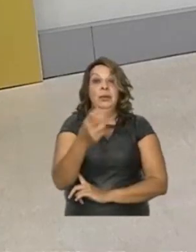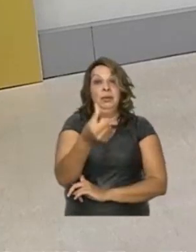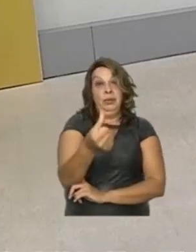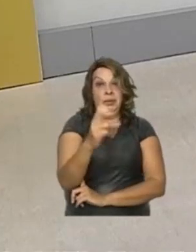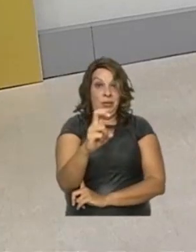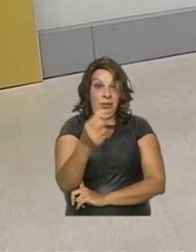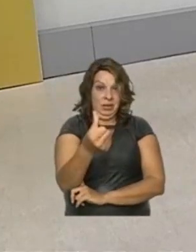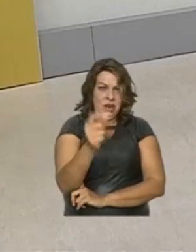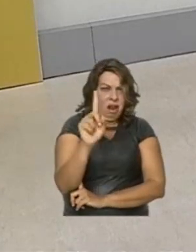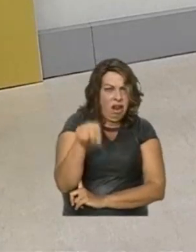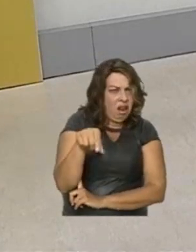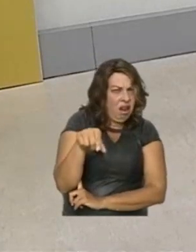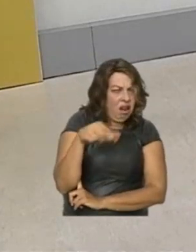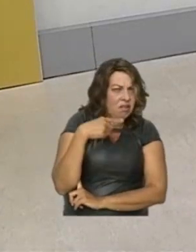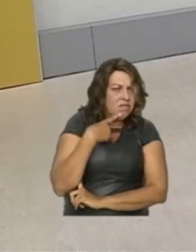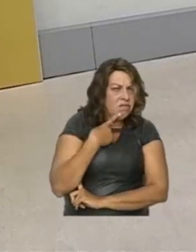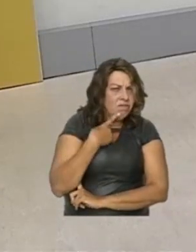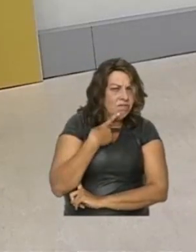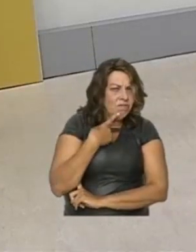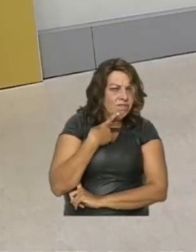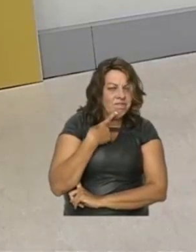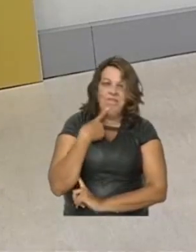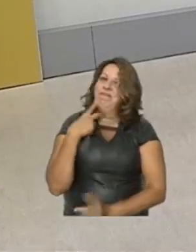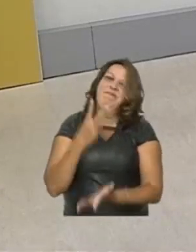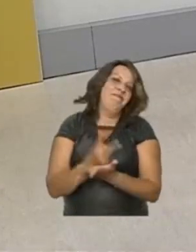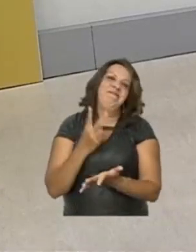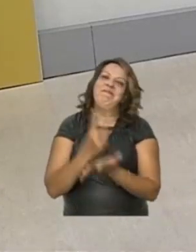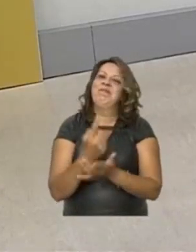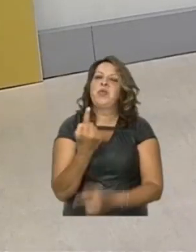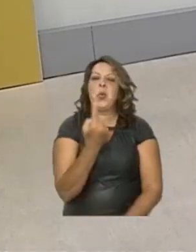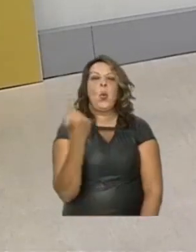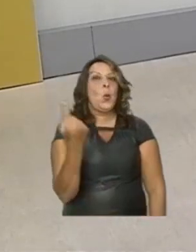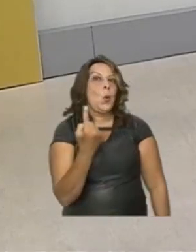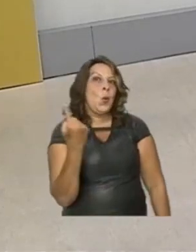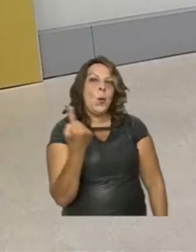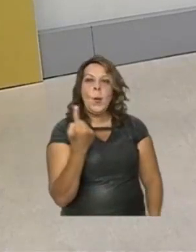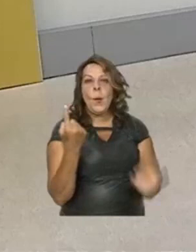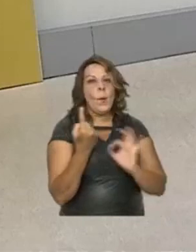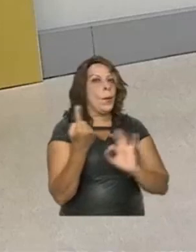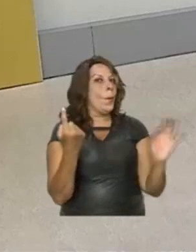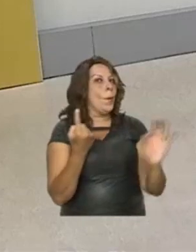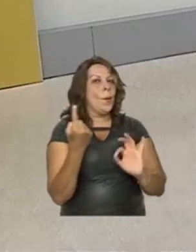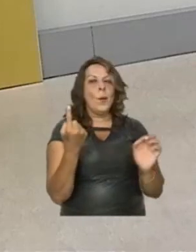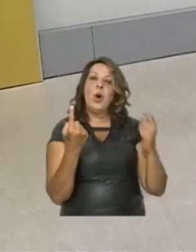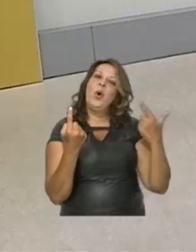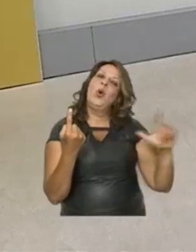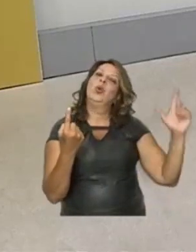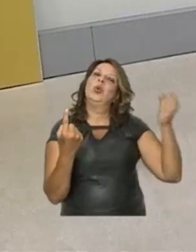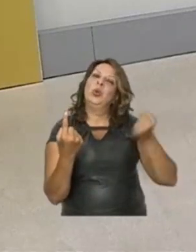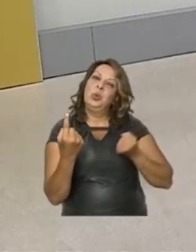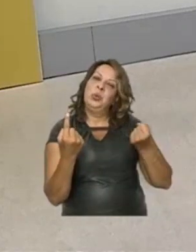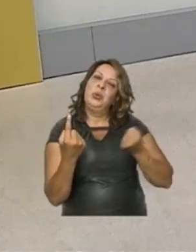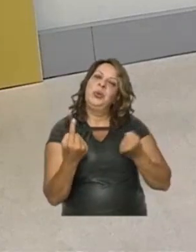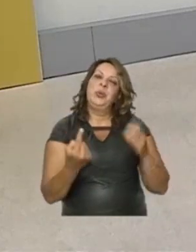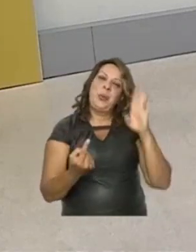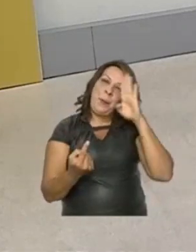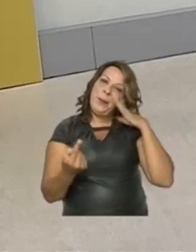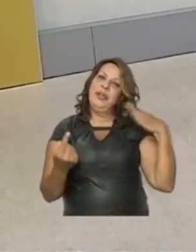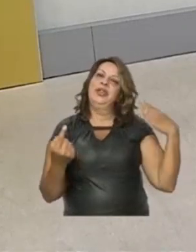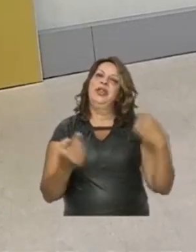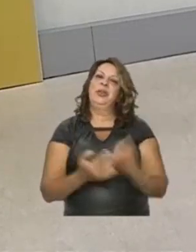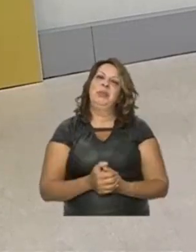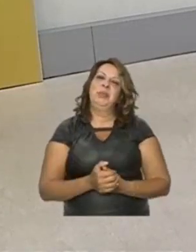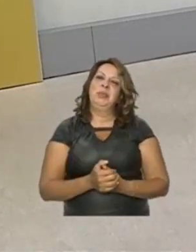56, 56. Permanece sozinho, não decidiu nada ainda. Chama mais uma, Beth. Olha